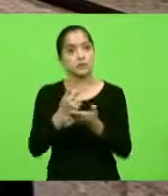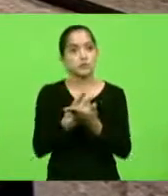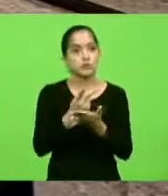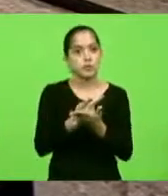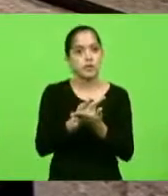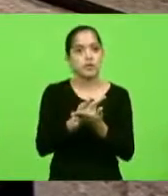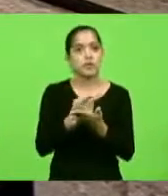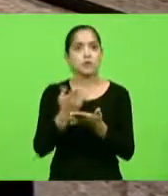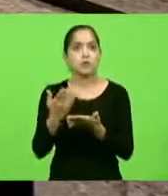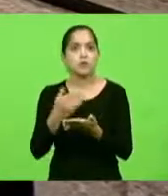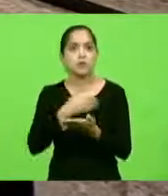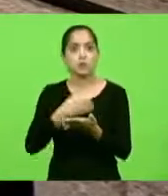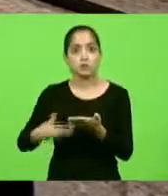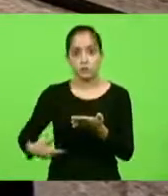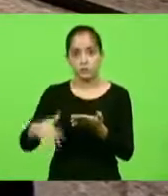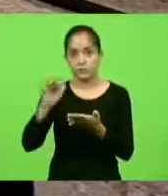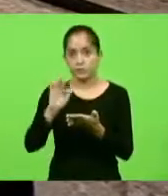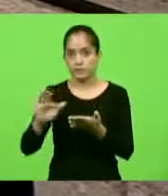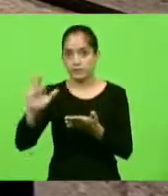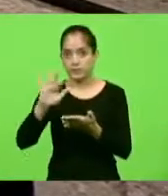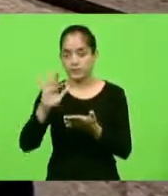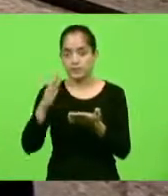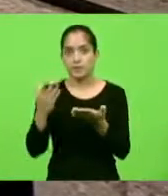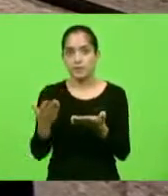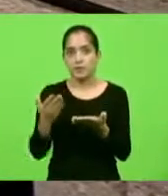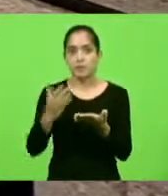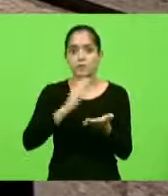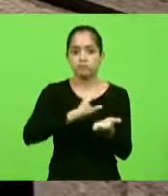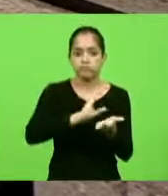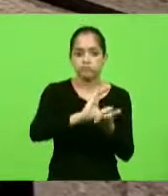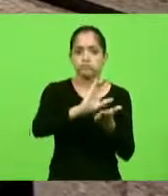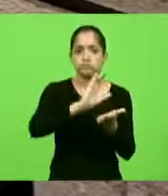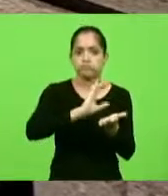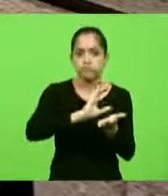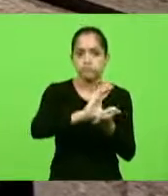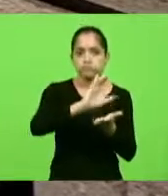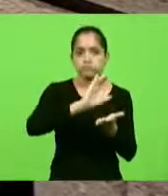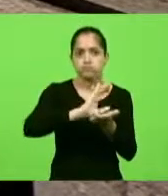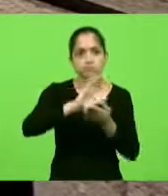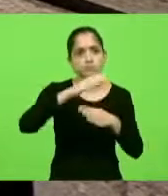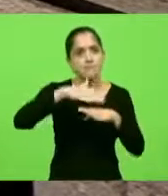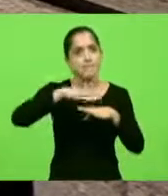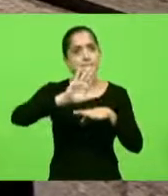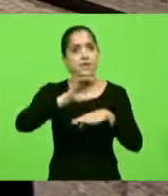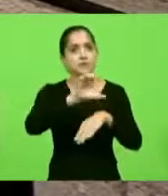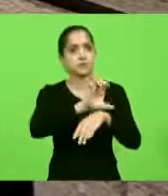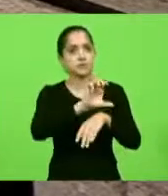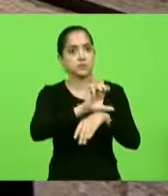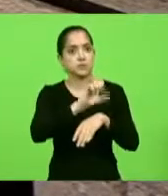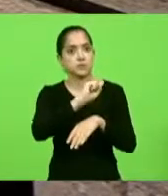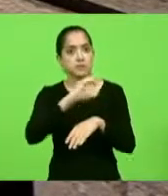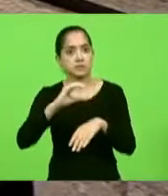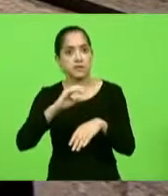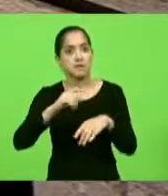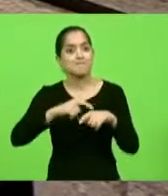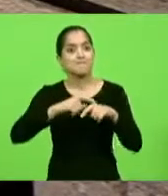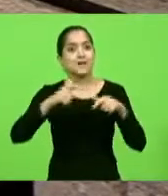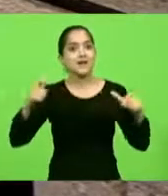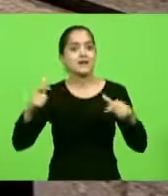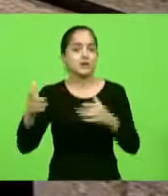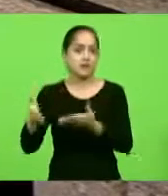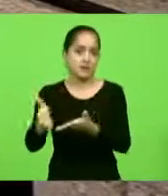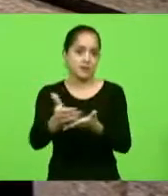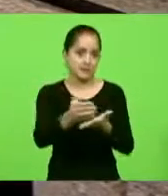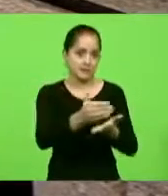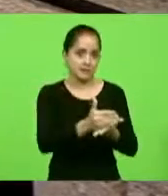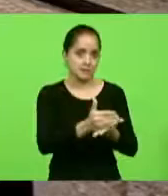é não entender que quanto mais investirmos em estados como Santa Catarina, muito maior será a arrecadação do governo